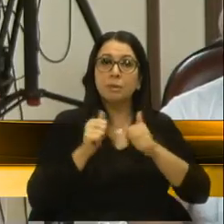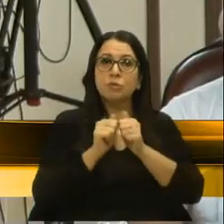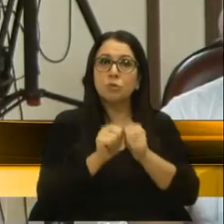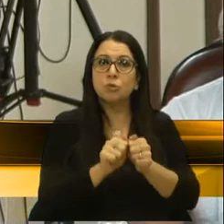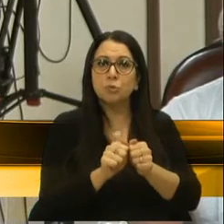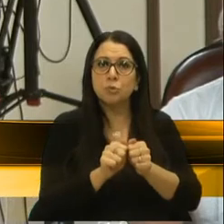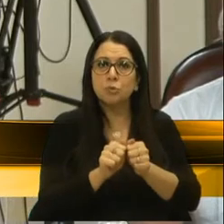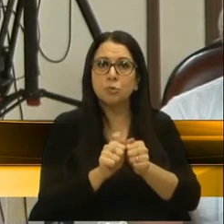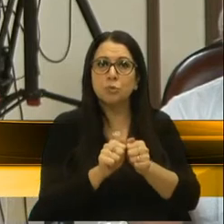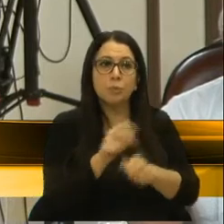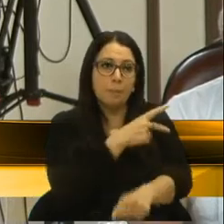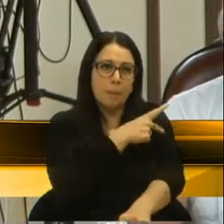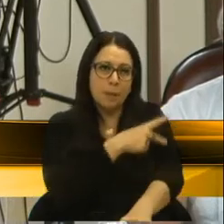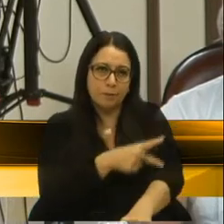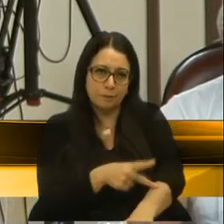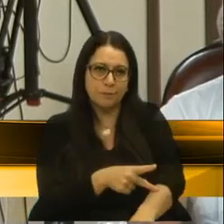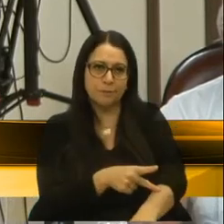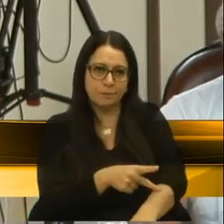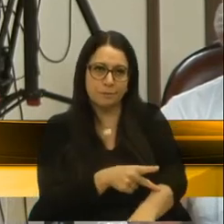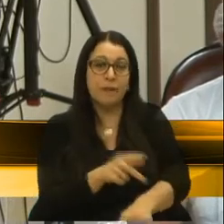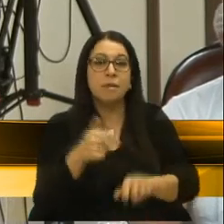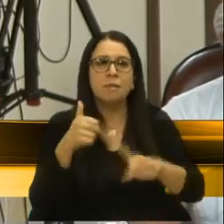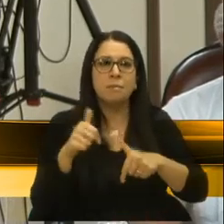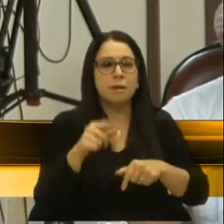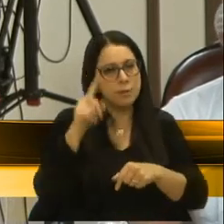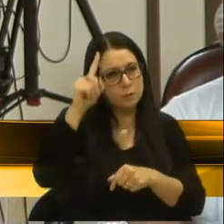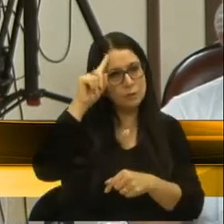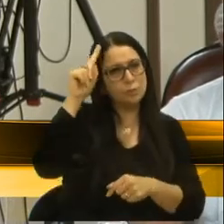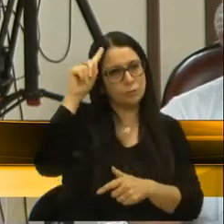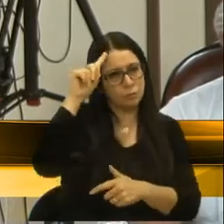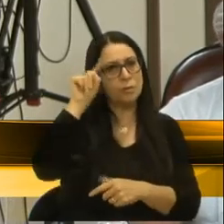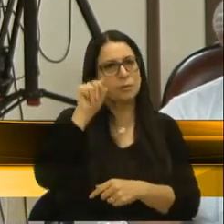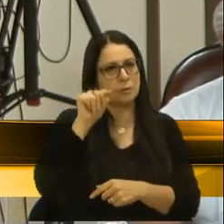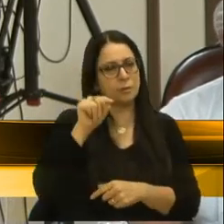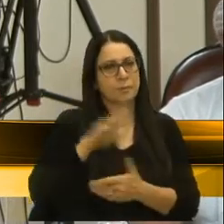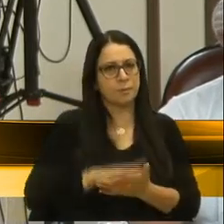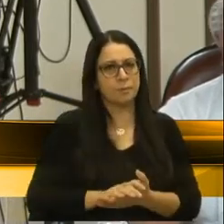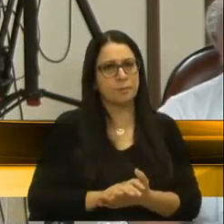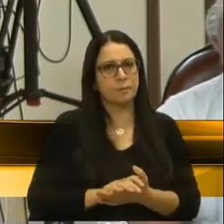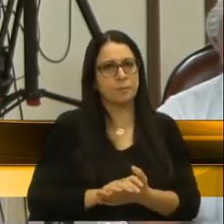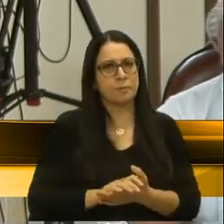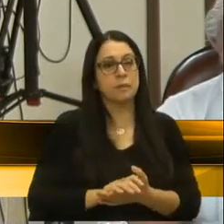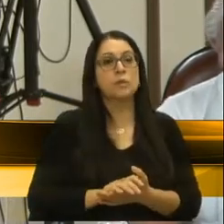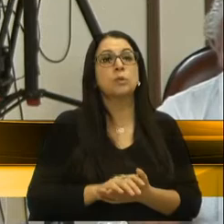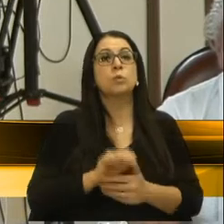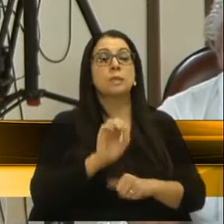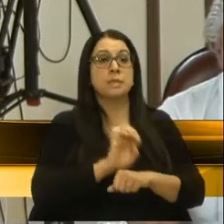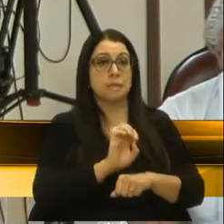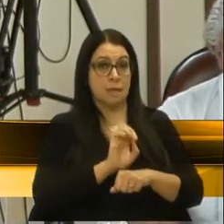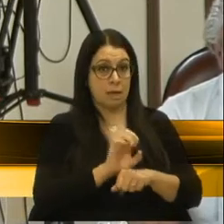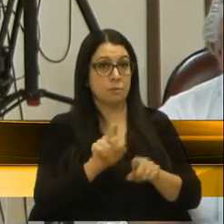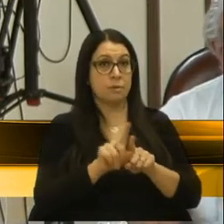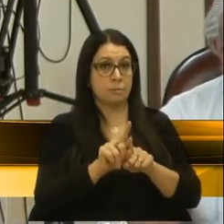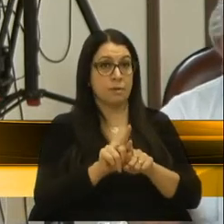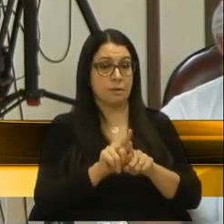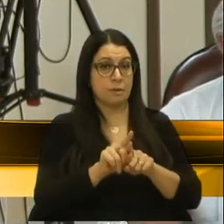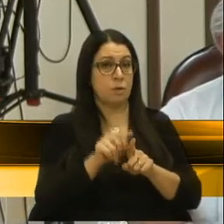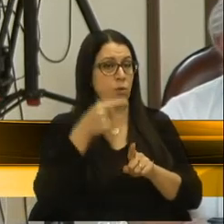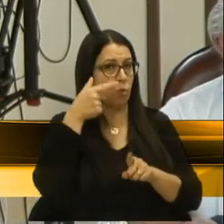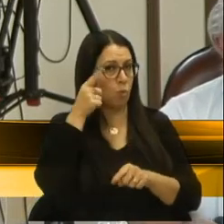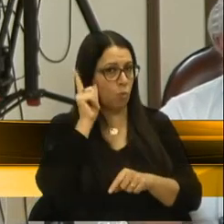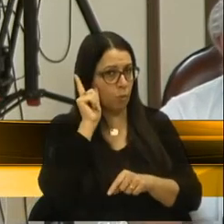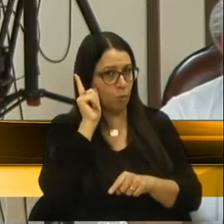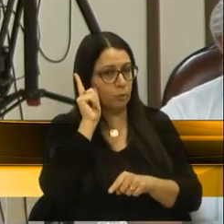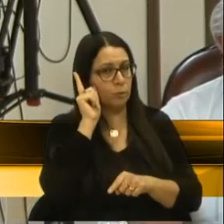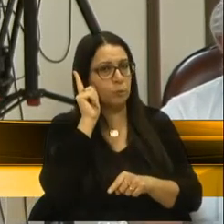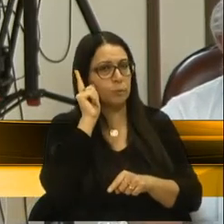aspecto pedagógico, que a gente trabalhe no dia a dia. Com relação ao Estado, da mesma forma. Inclusive, ontem,